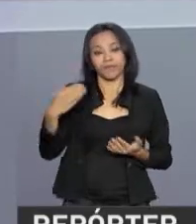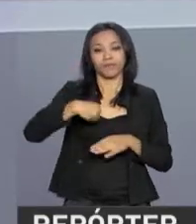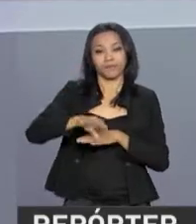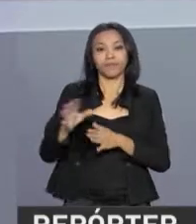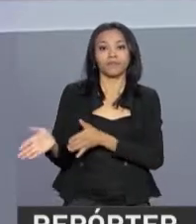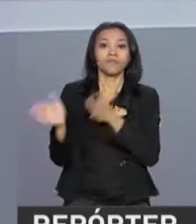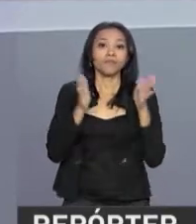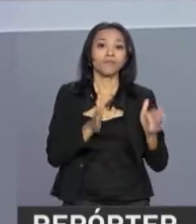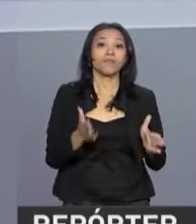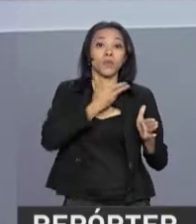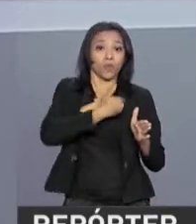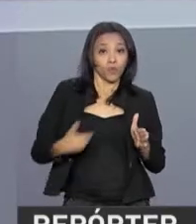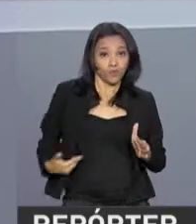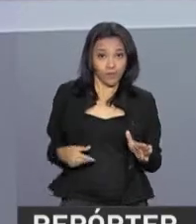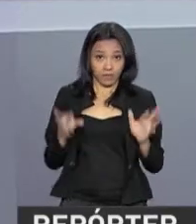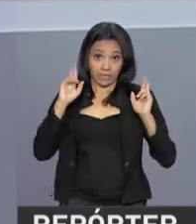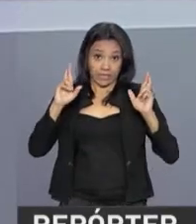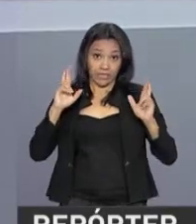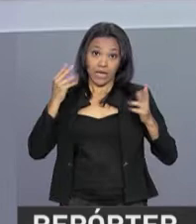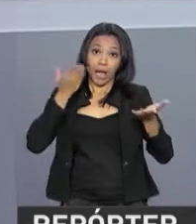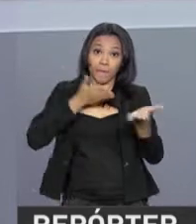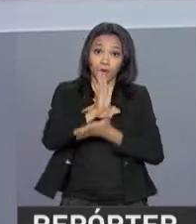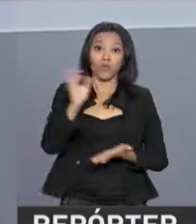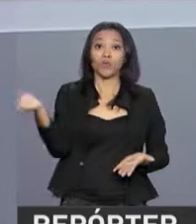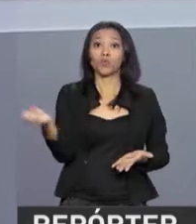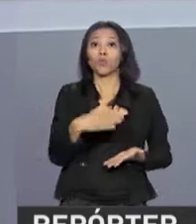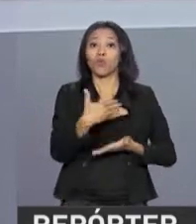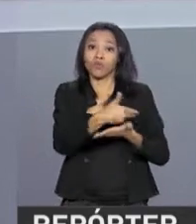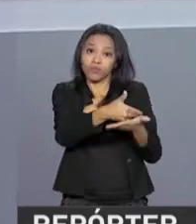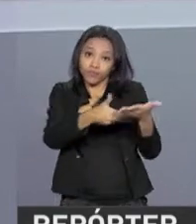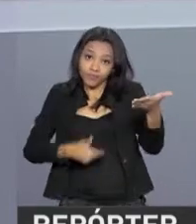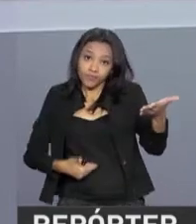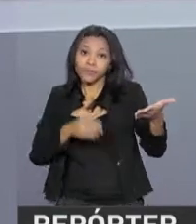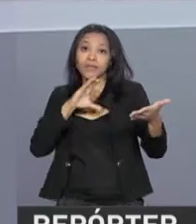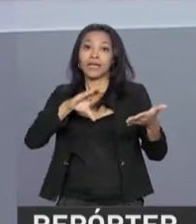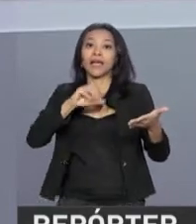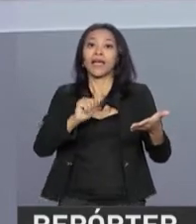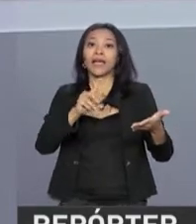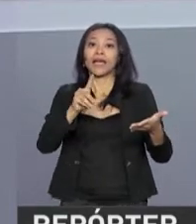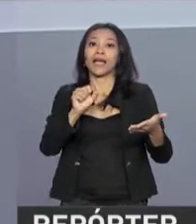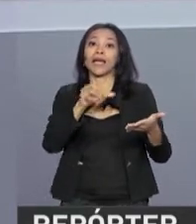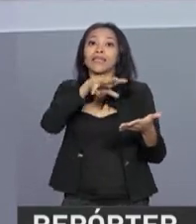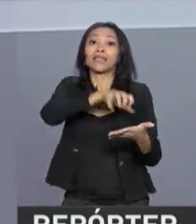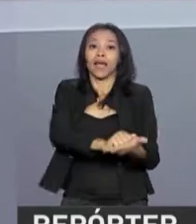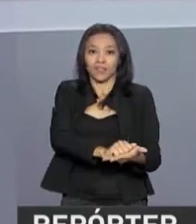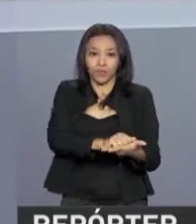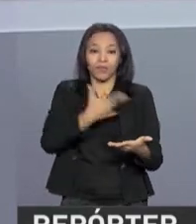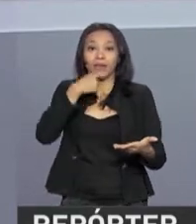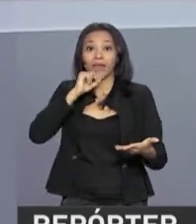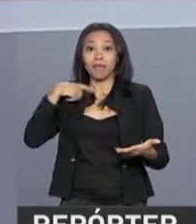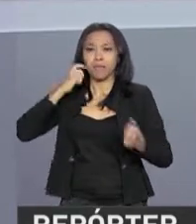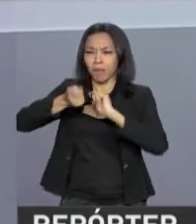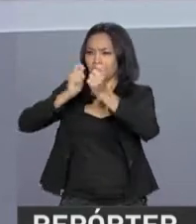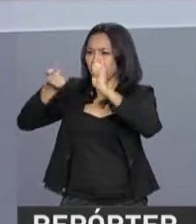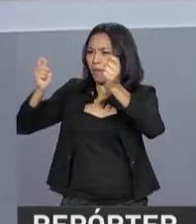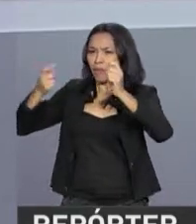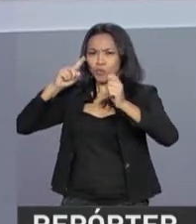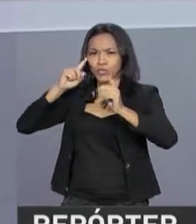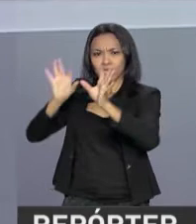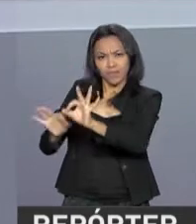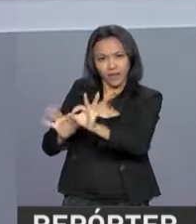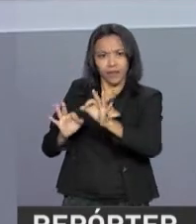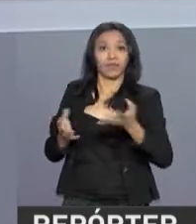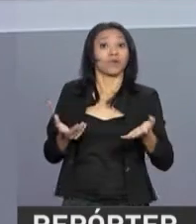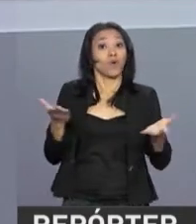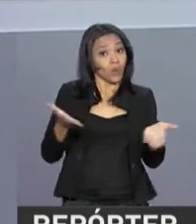O governo espera aprovar o novo cadastro positivo, que beneficia quem está em dia com as contas. Hoje, ele é uma opção para o